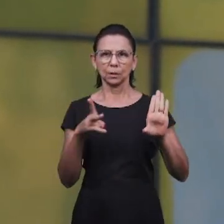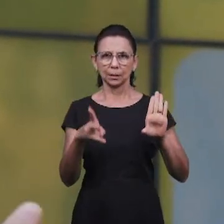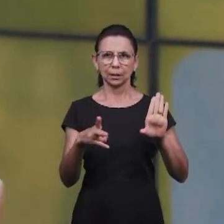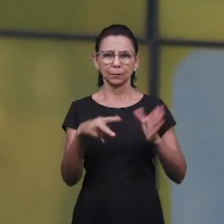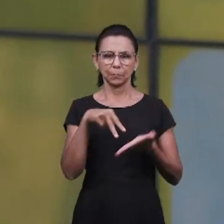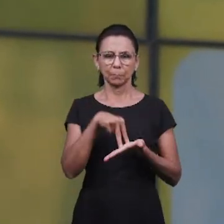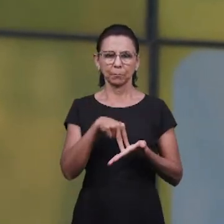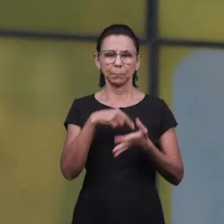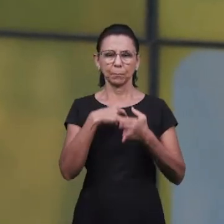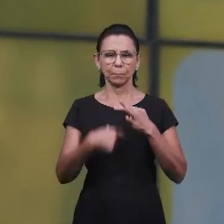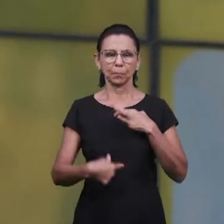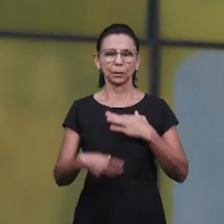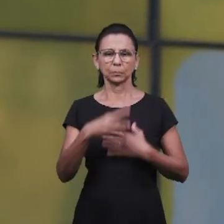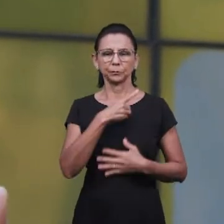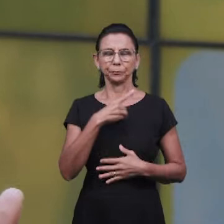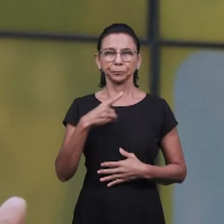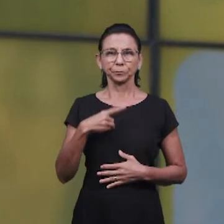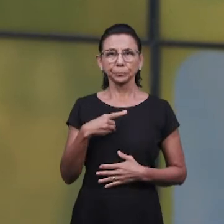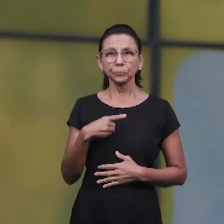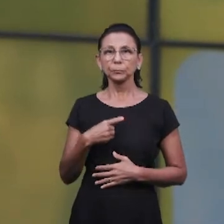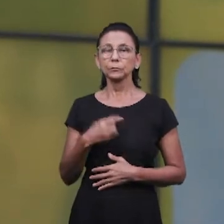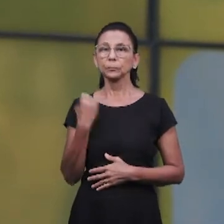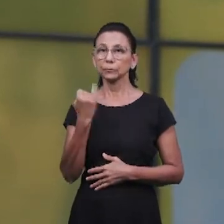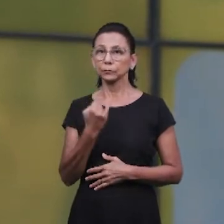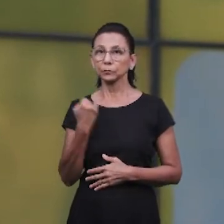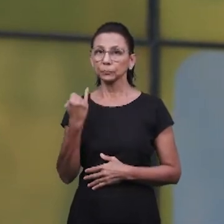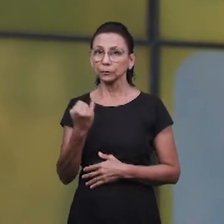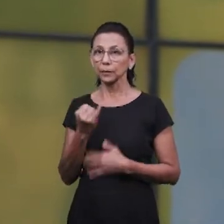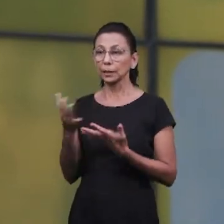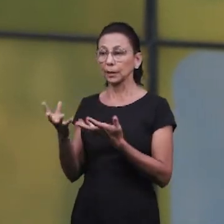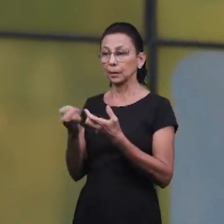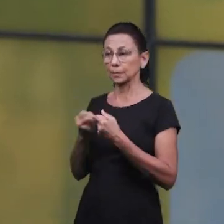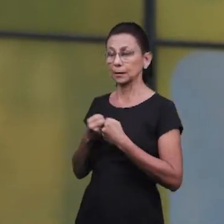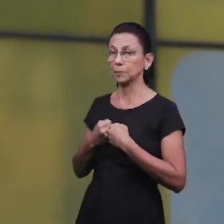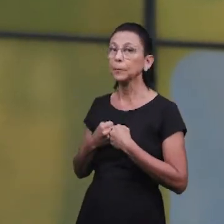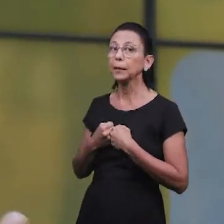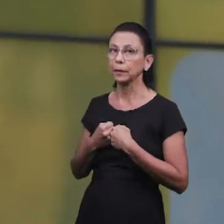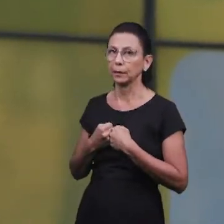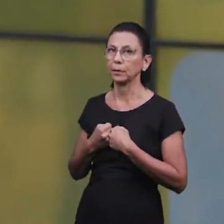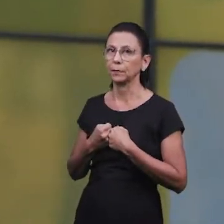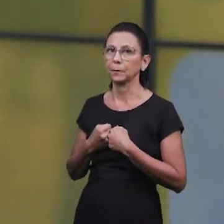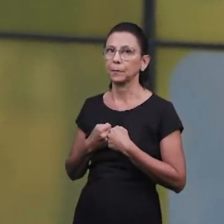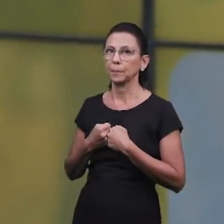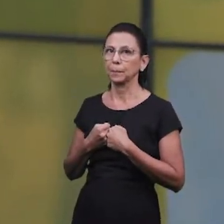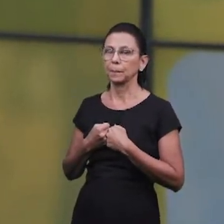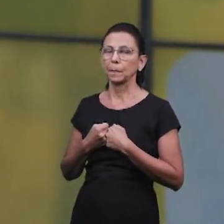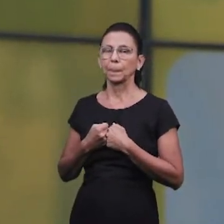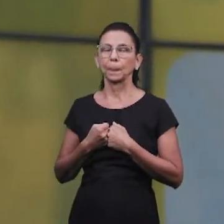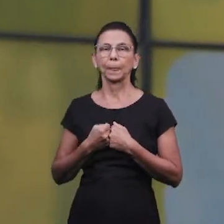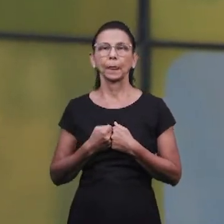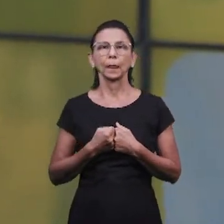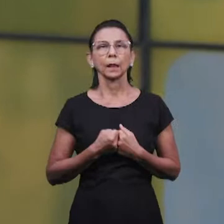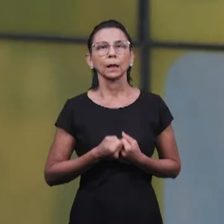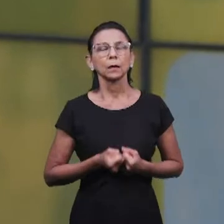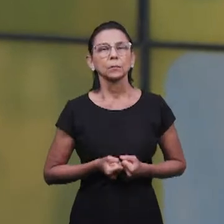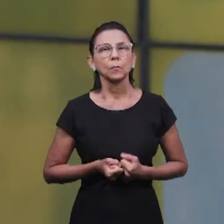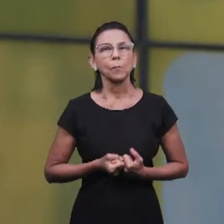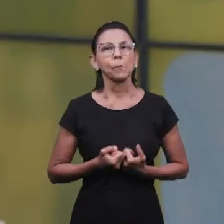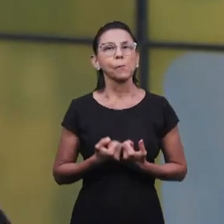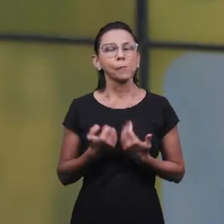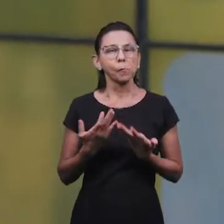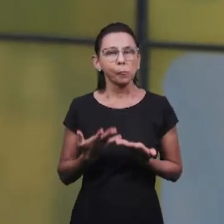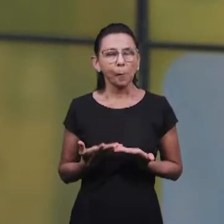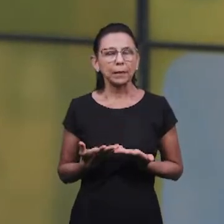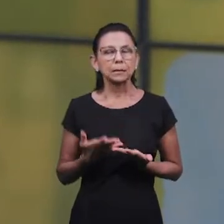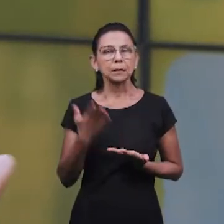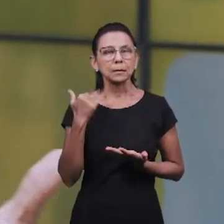diácono, esse acolhimento é muito importante e é o que o senhor comentou, de deixar essa liberdade no que se diz respeito a